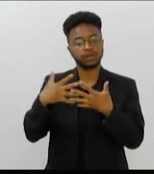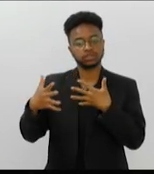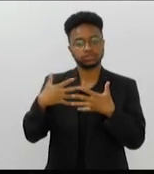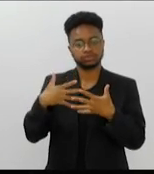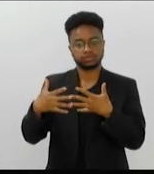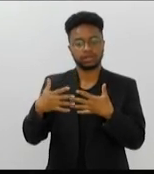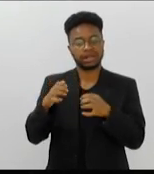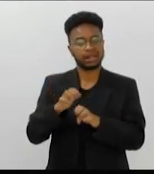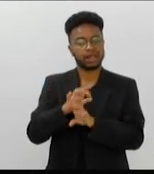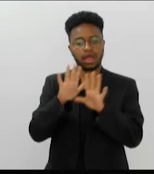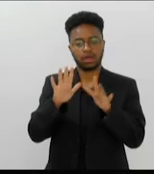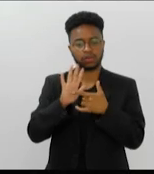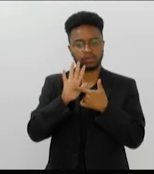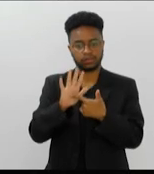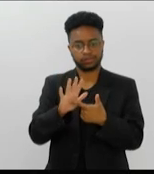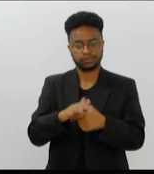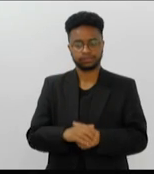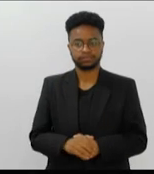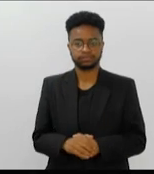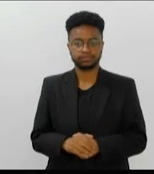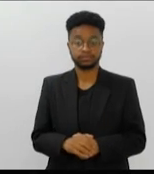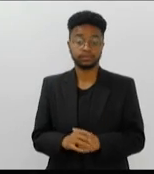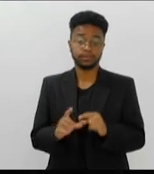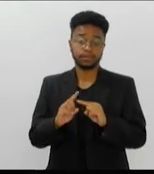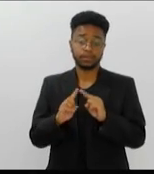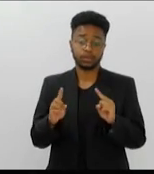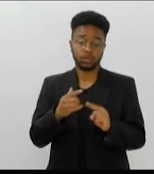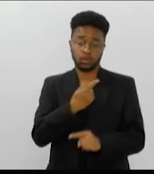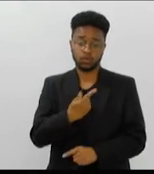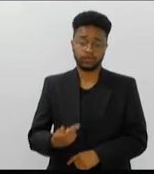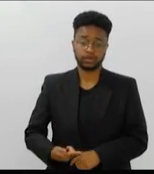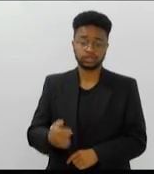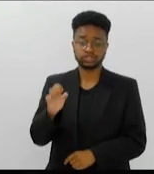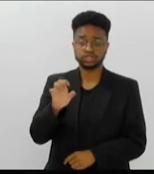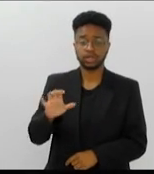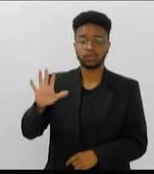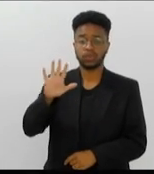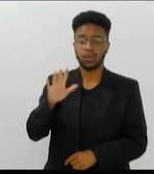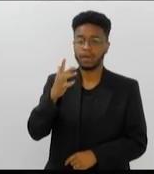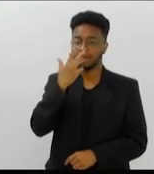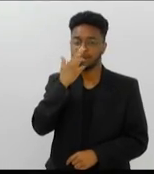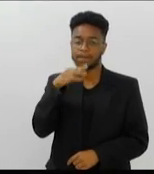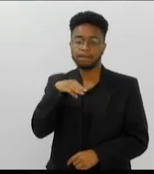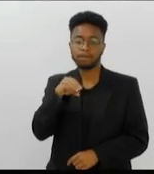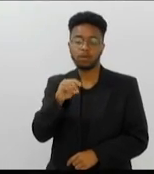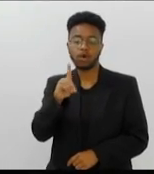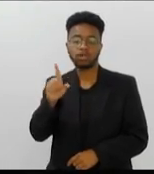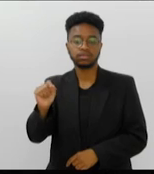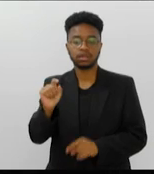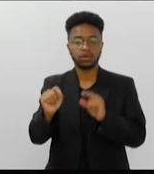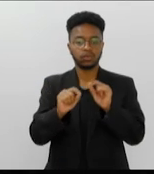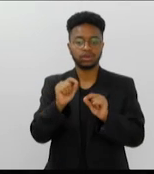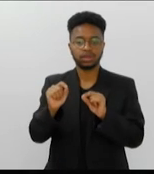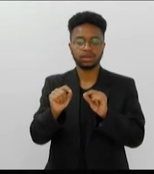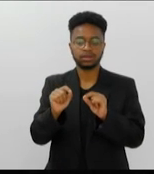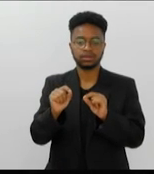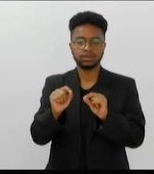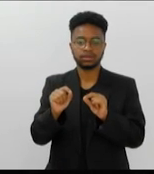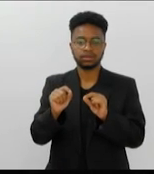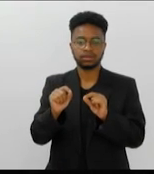transparência. E no governo do Estado virou moda se carimbar